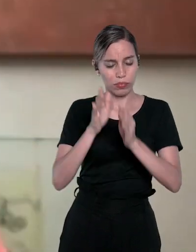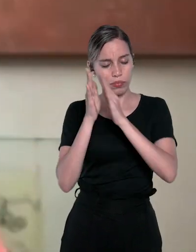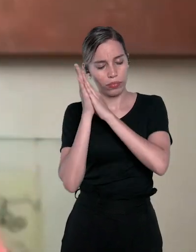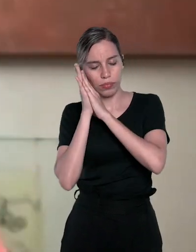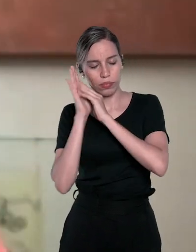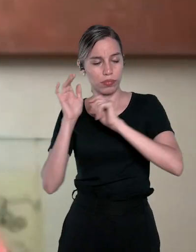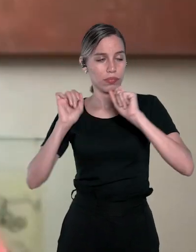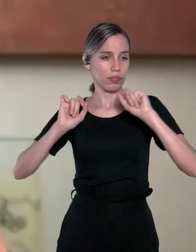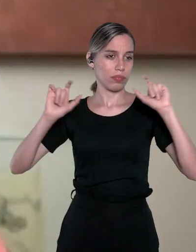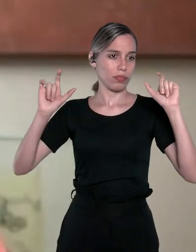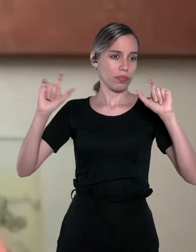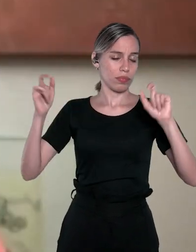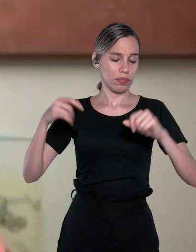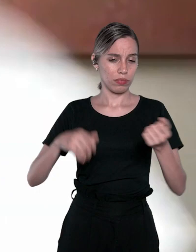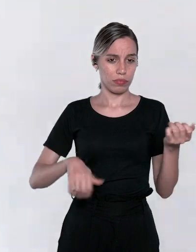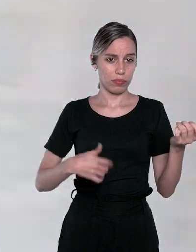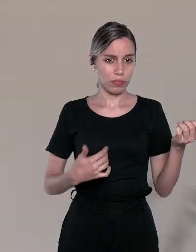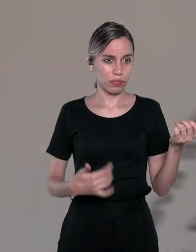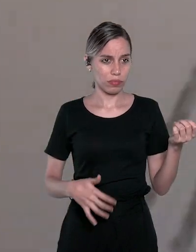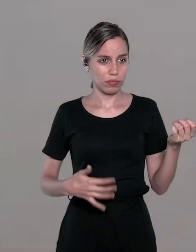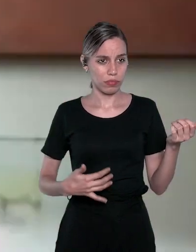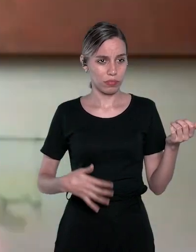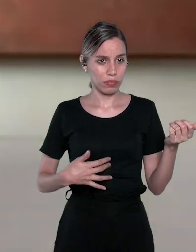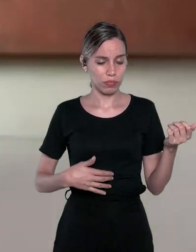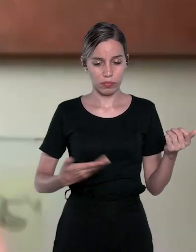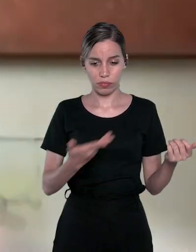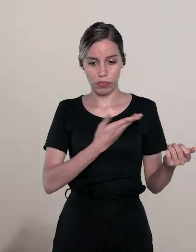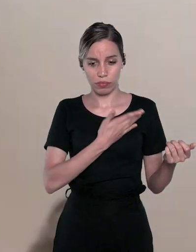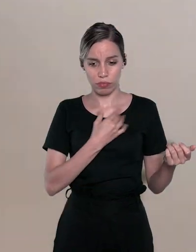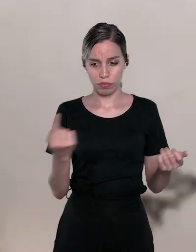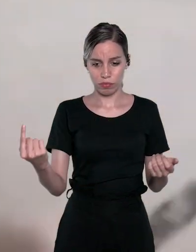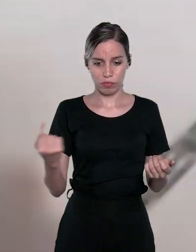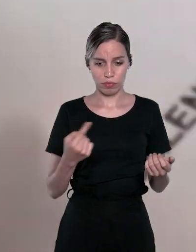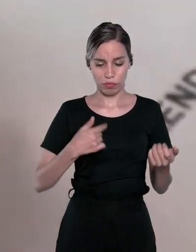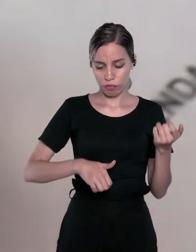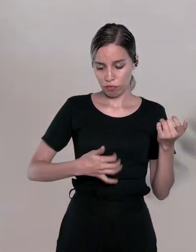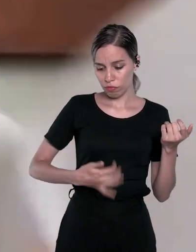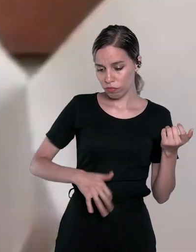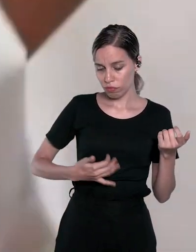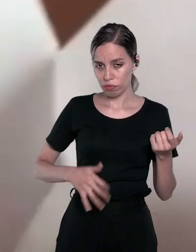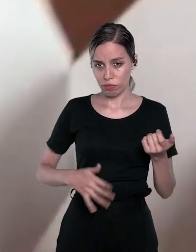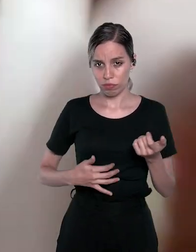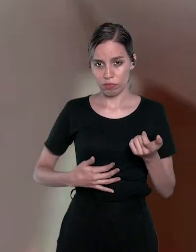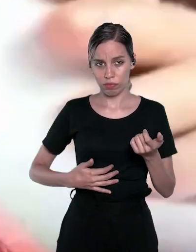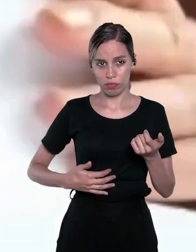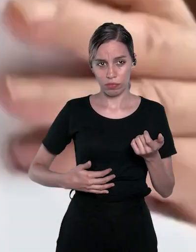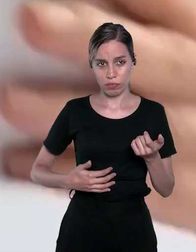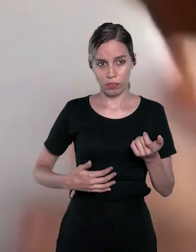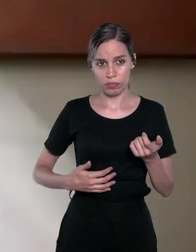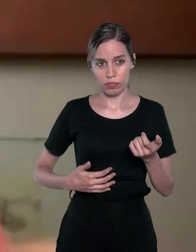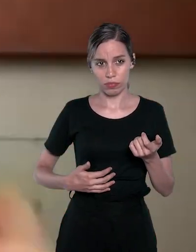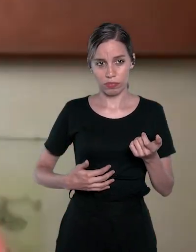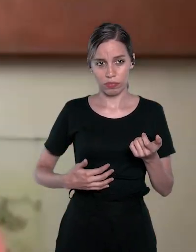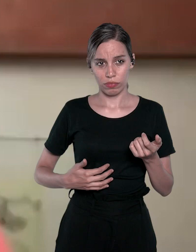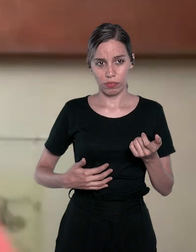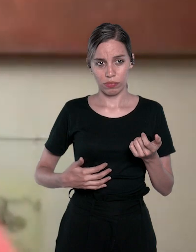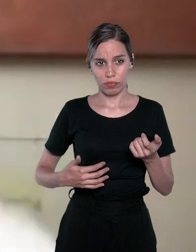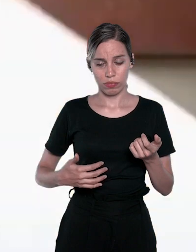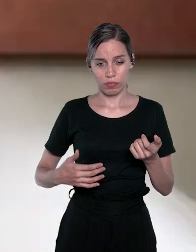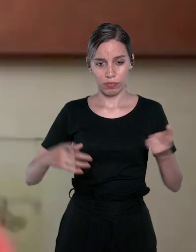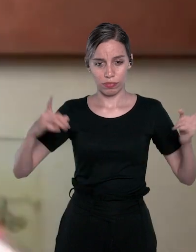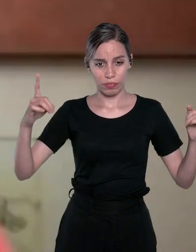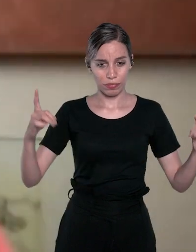da viola, o amigo, trazendo a sua presença, o